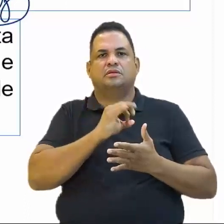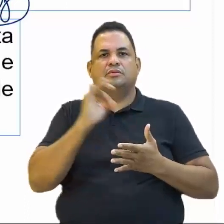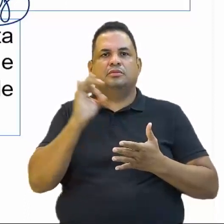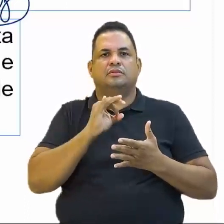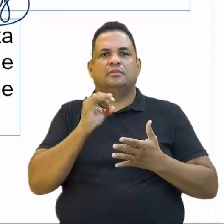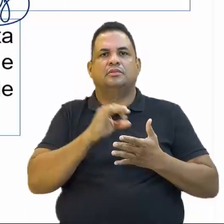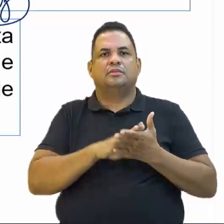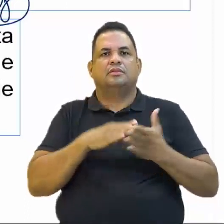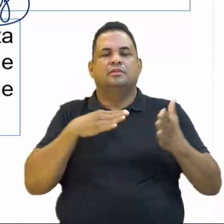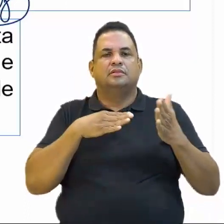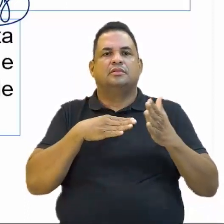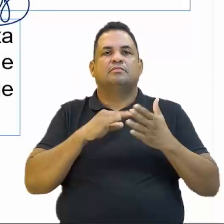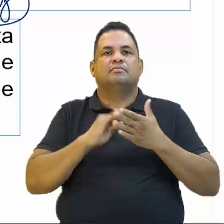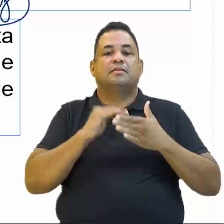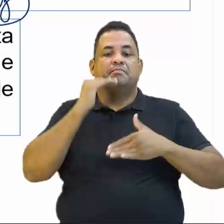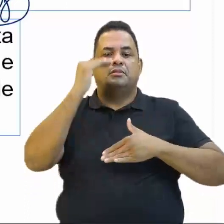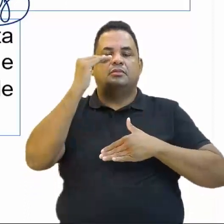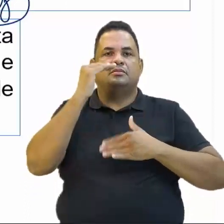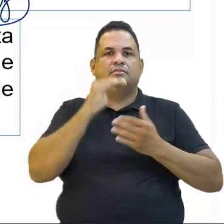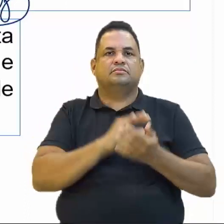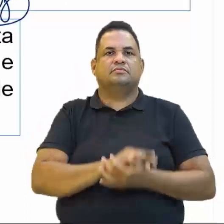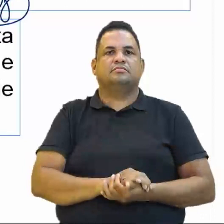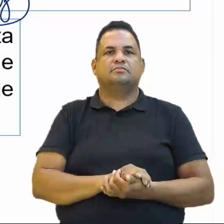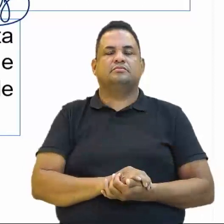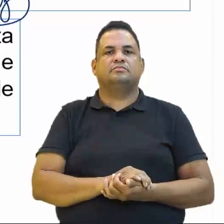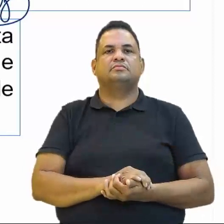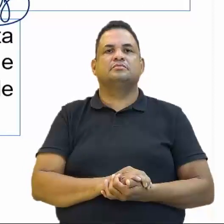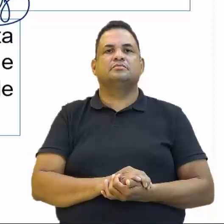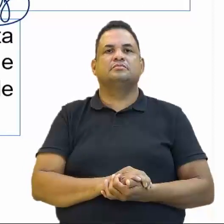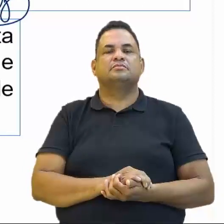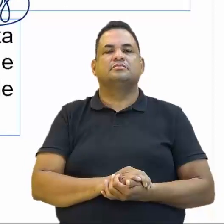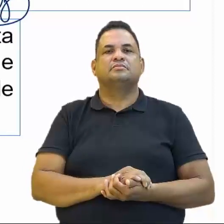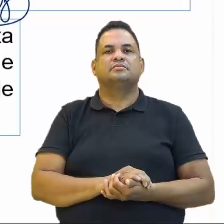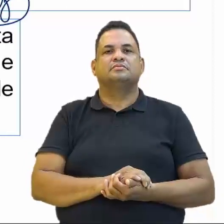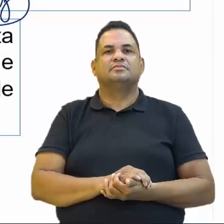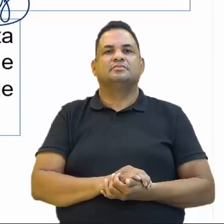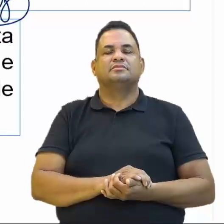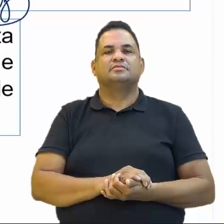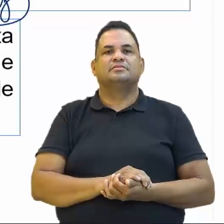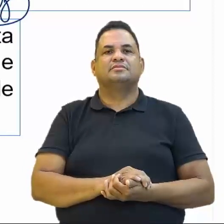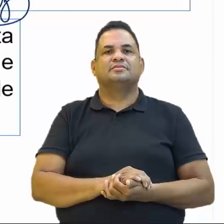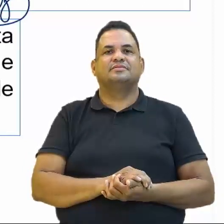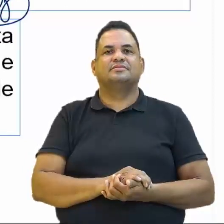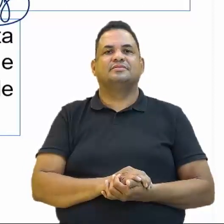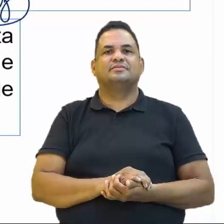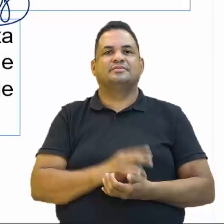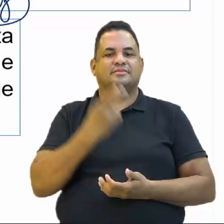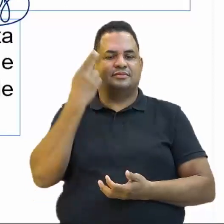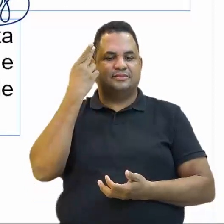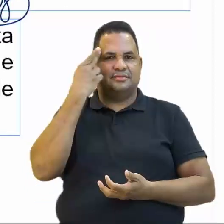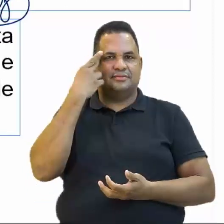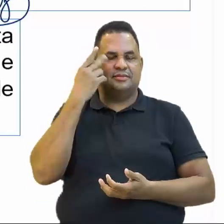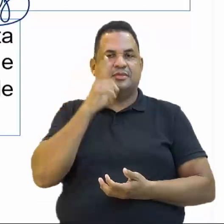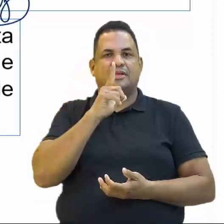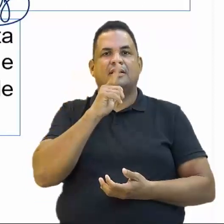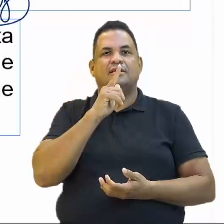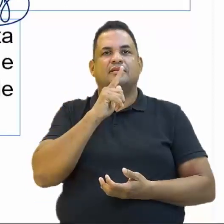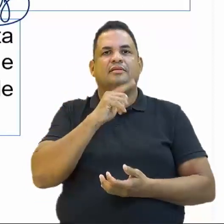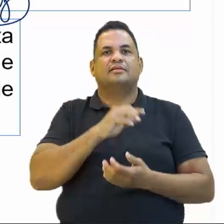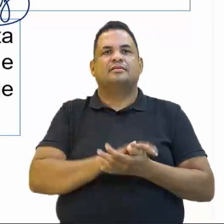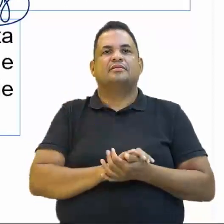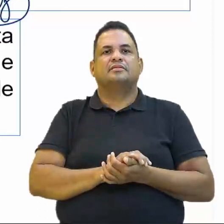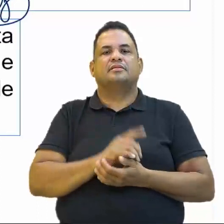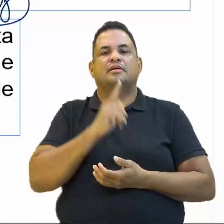30% a mais, sempre a mais de 30%. Nesse caso, normalmente essa água, ela é a água